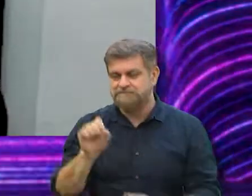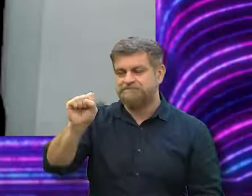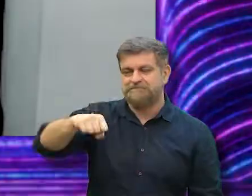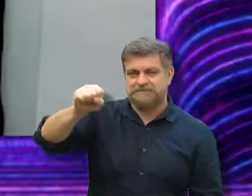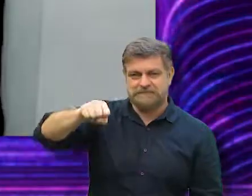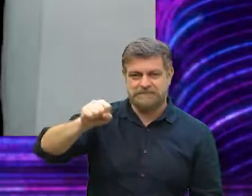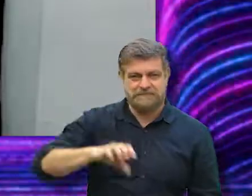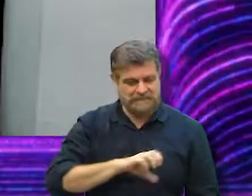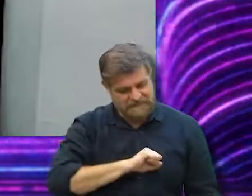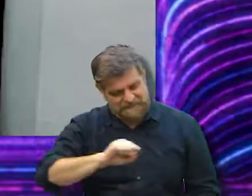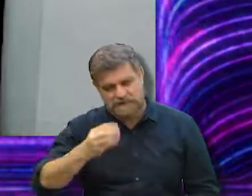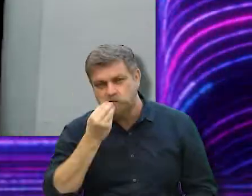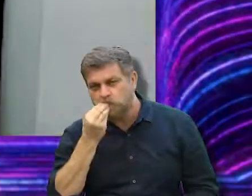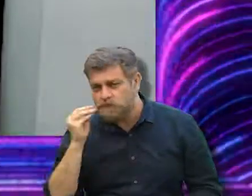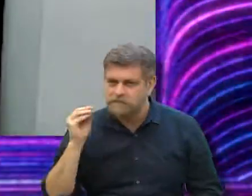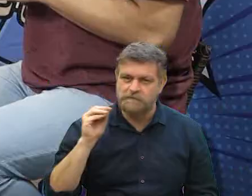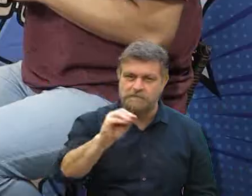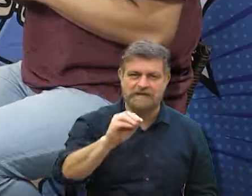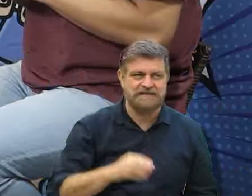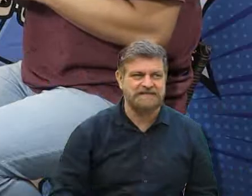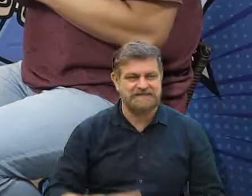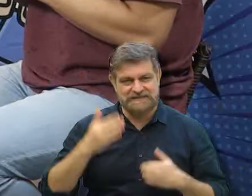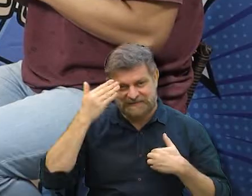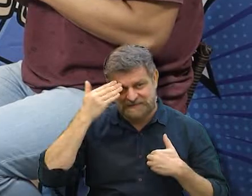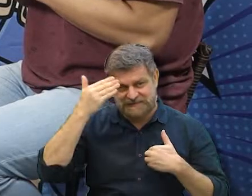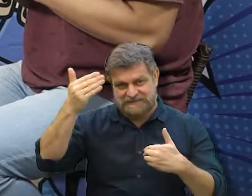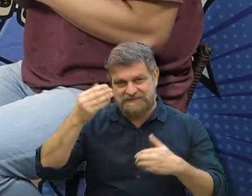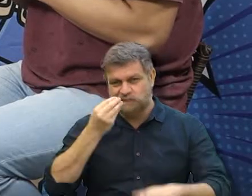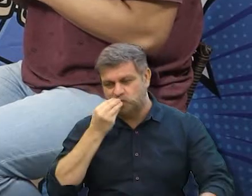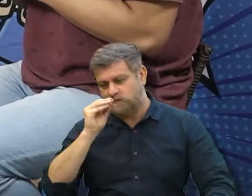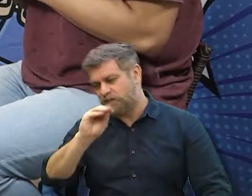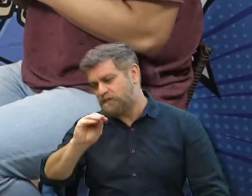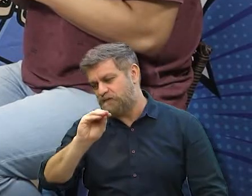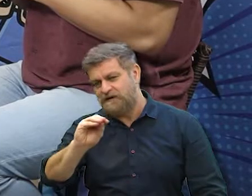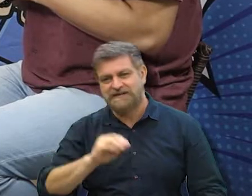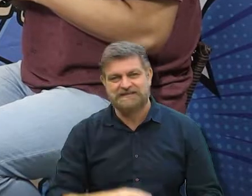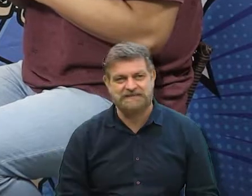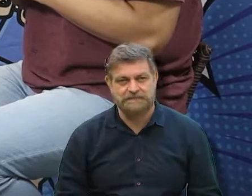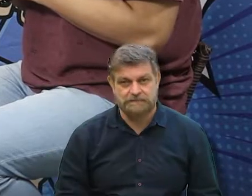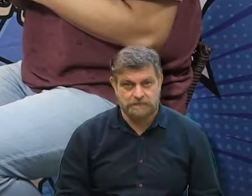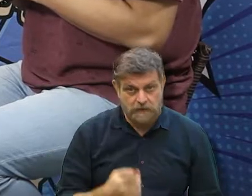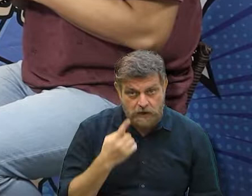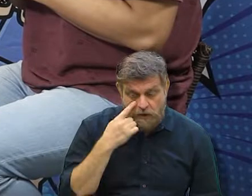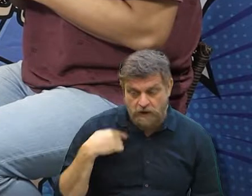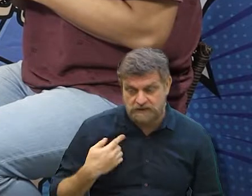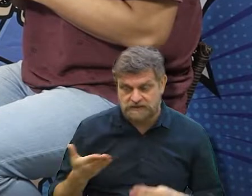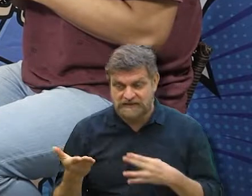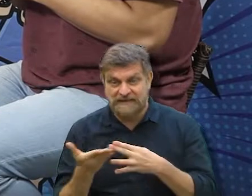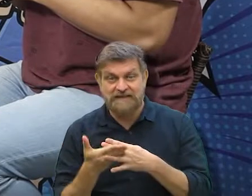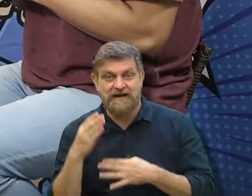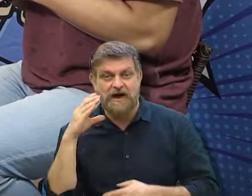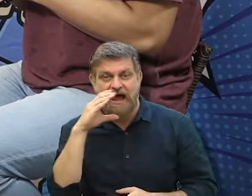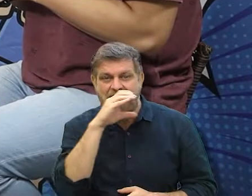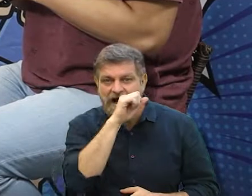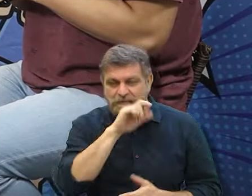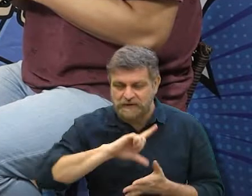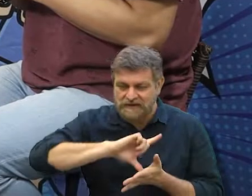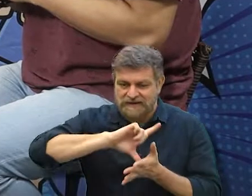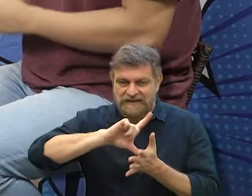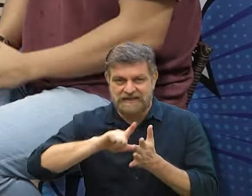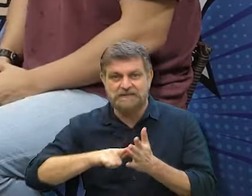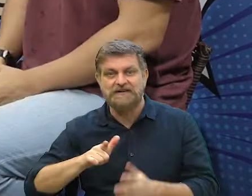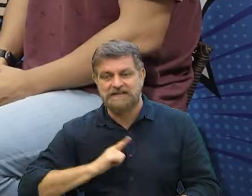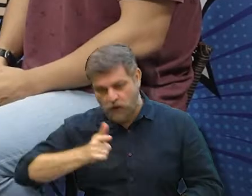teu e-mail para você, como degustação, para você ficar com aquele gostinho de quero mais, mas é só entrar